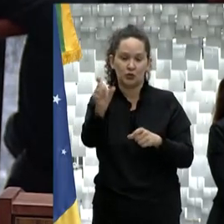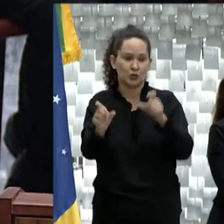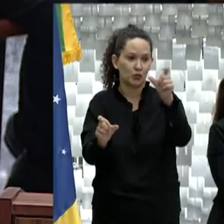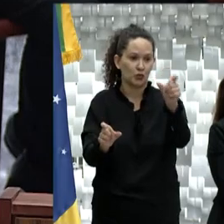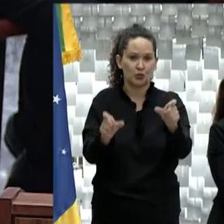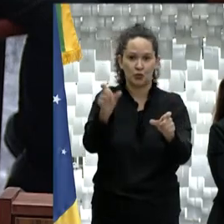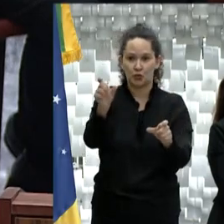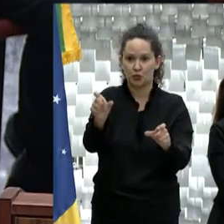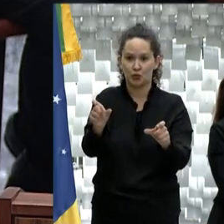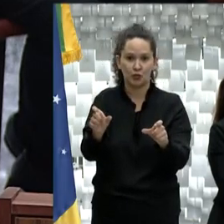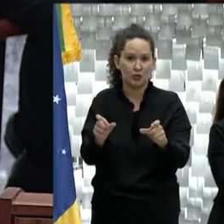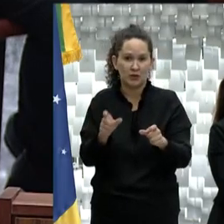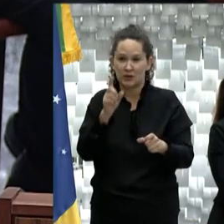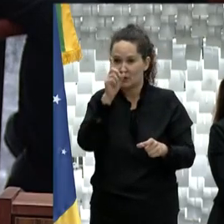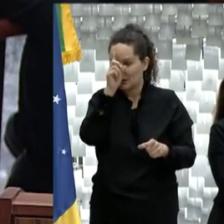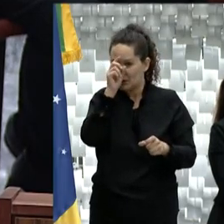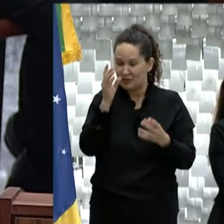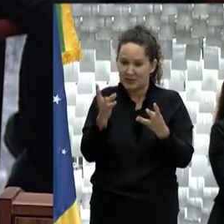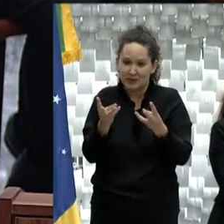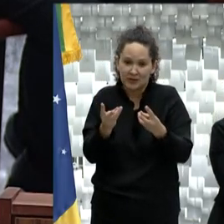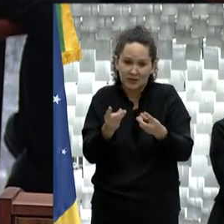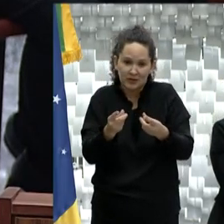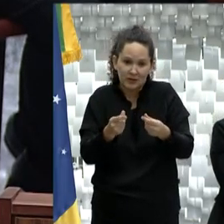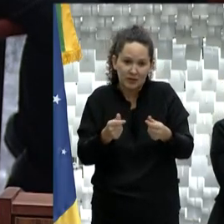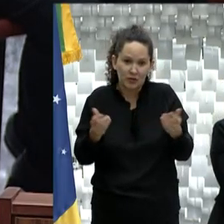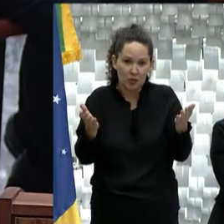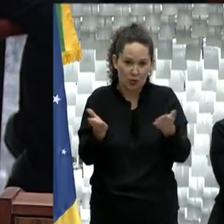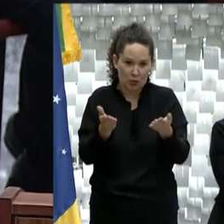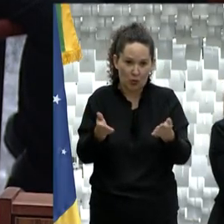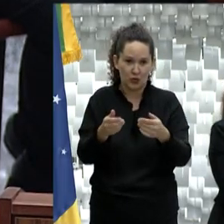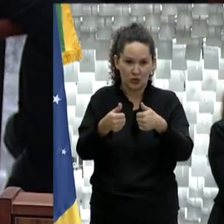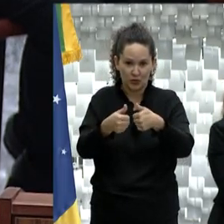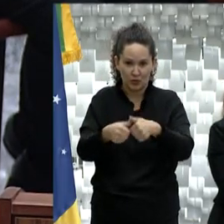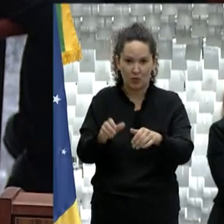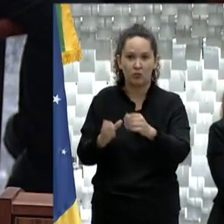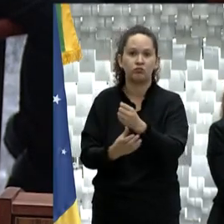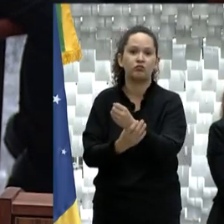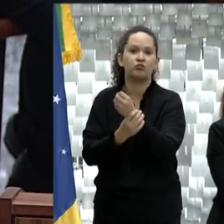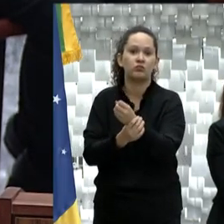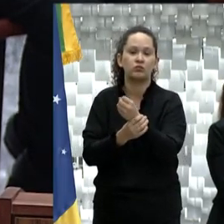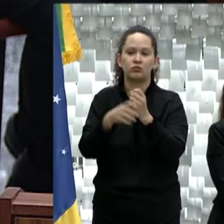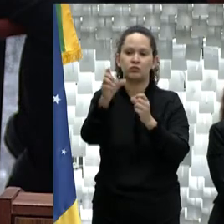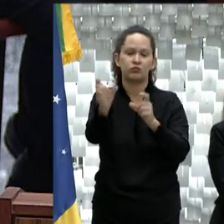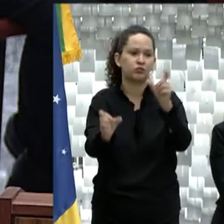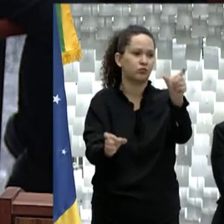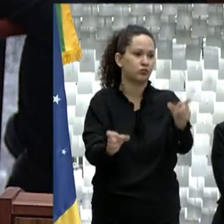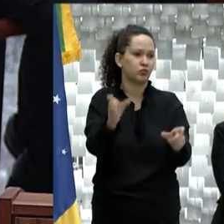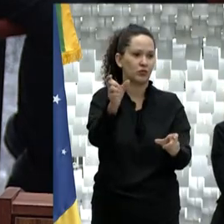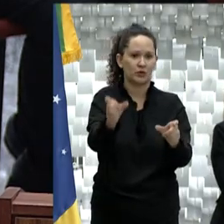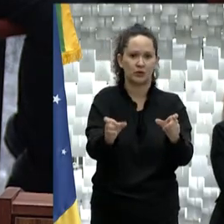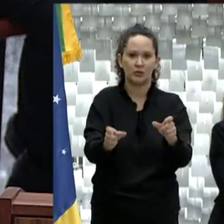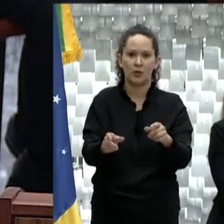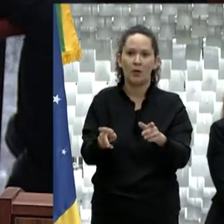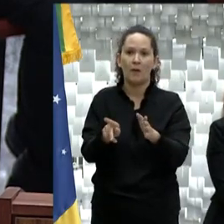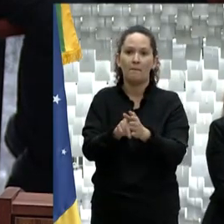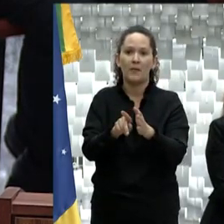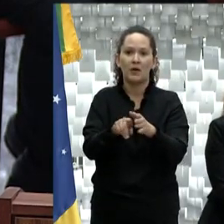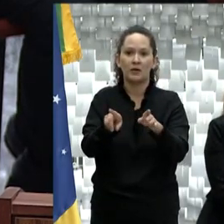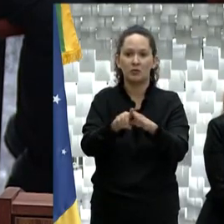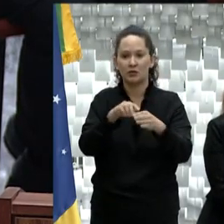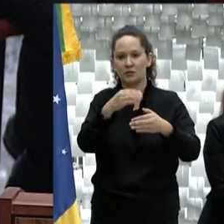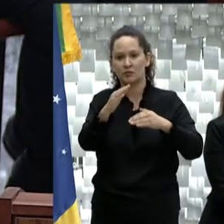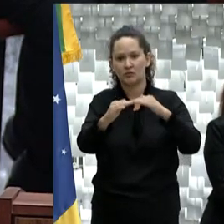mais vulneráveis encontram nesta Corte proteção para sua individualidade, para o